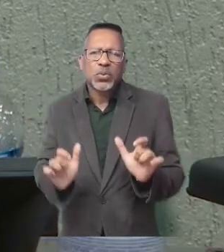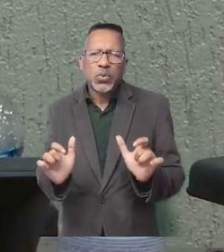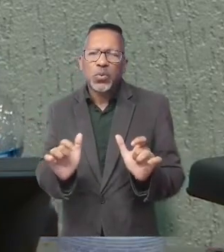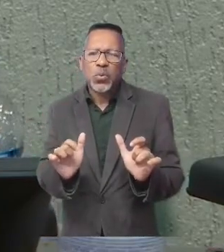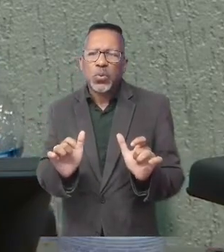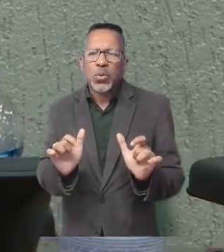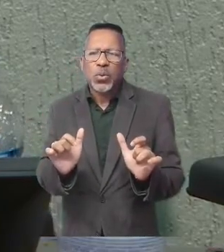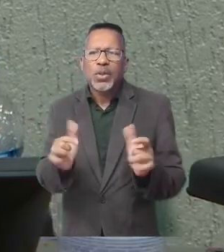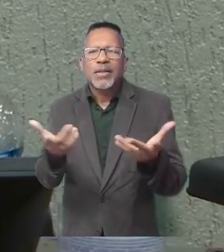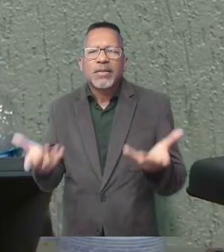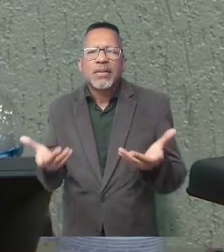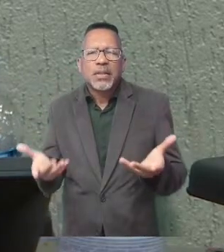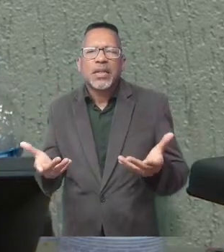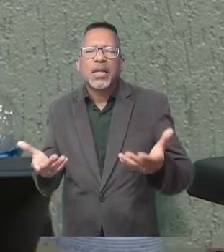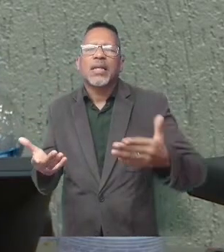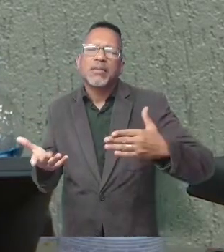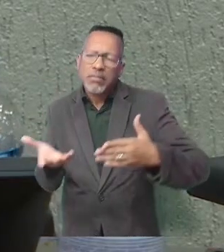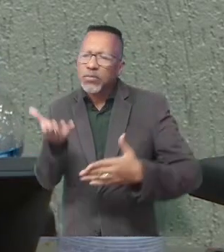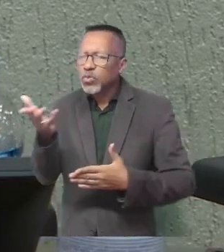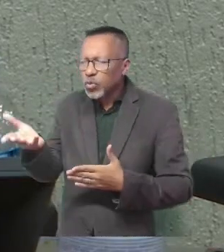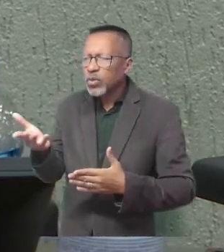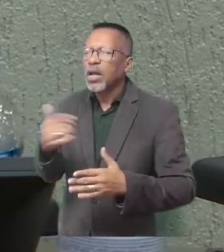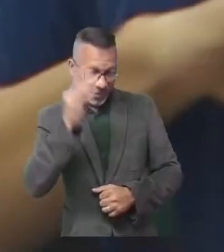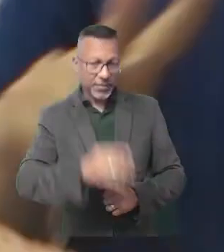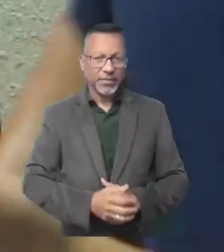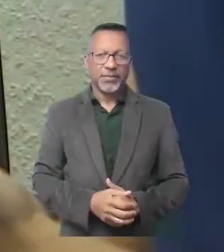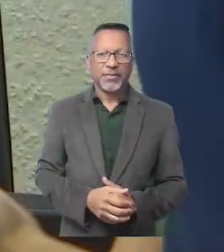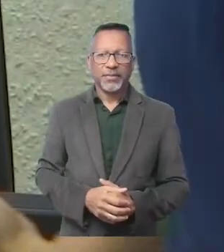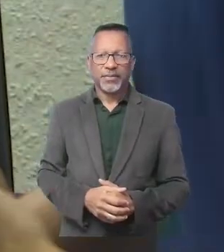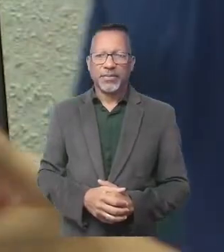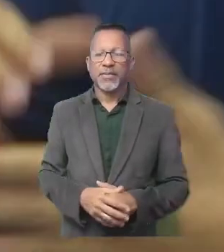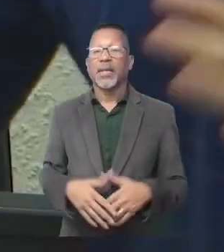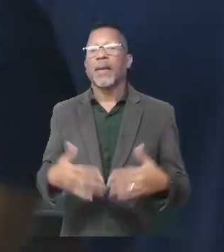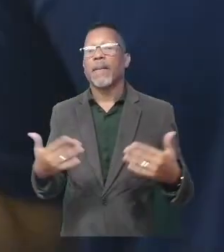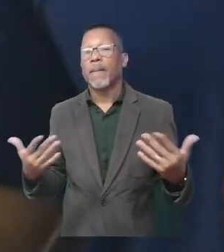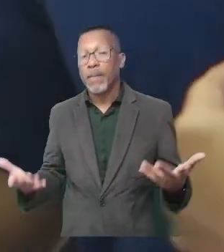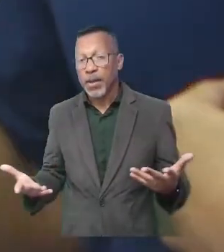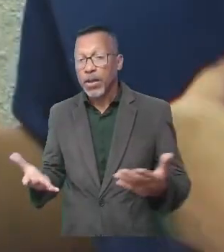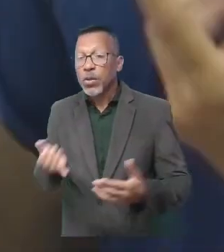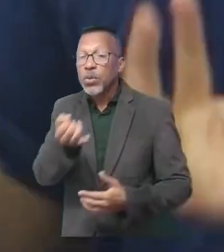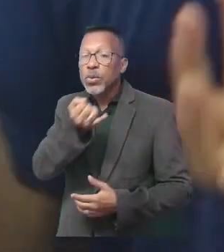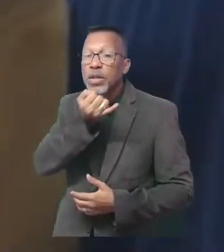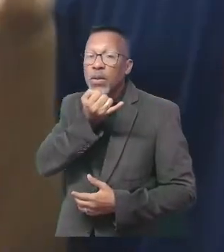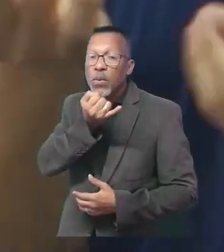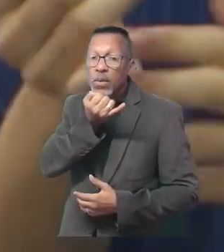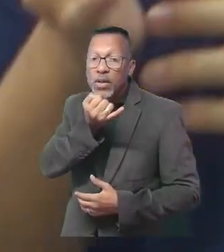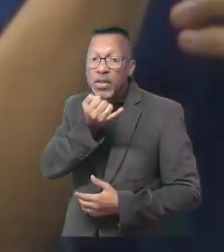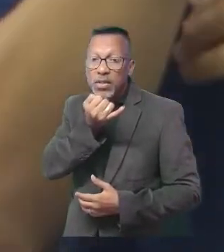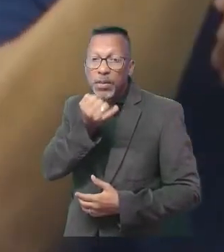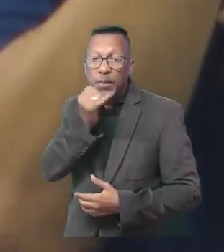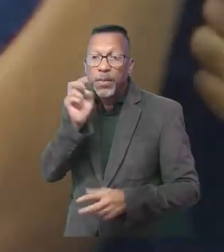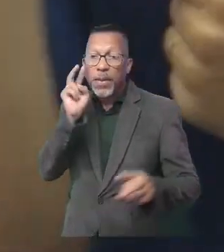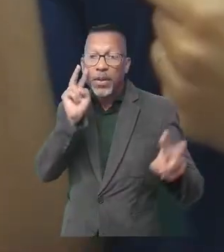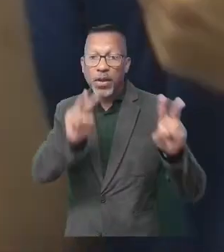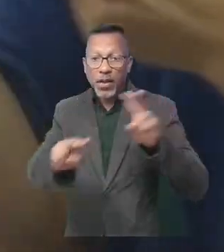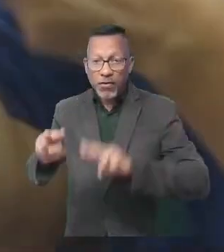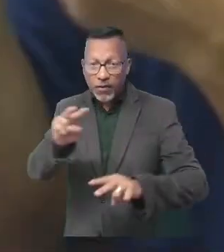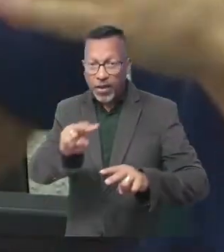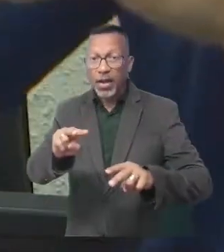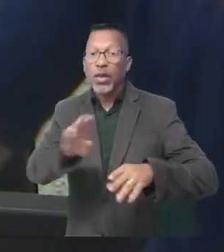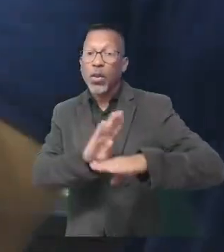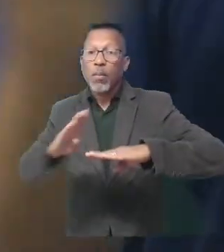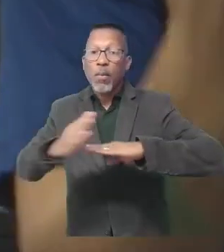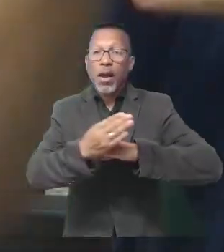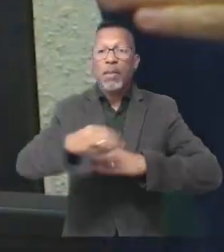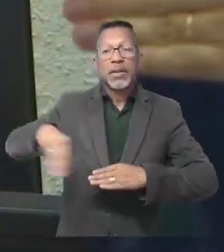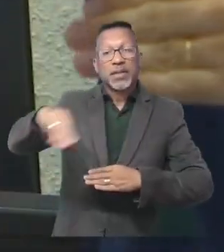quer colocar o senhor. Quer colocar? Bem, eu queria dar um exemplo pelo que eu vi no bairro do Massaguaçu e até